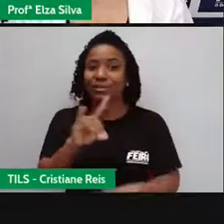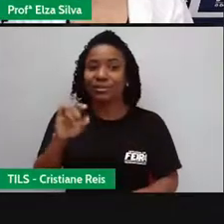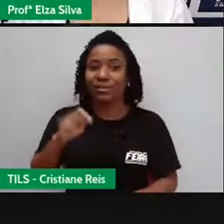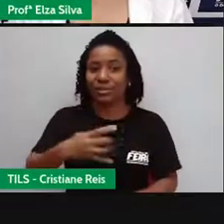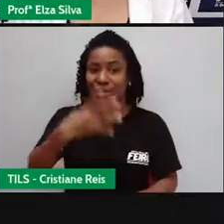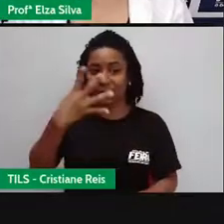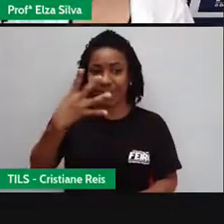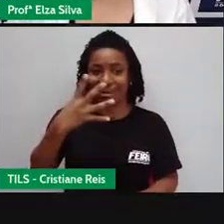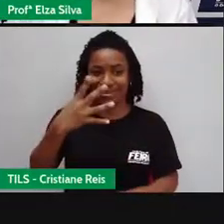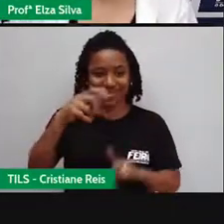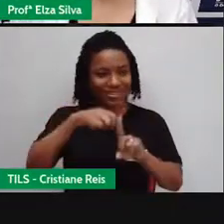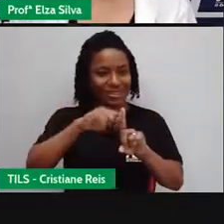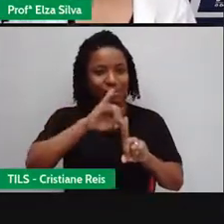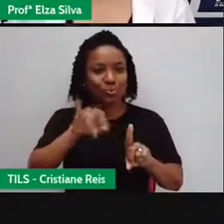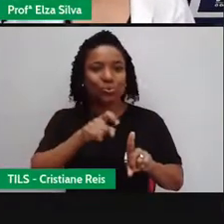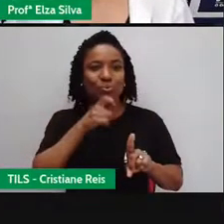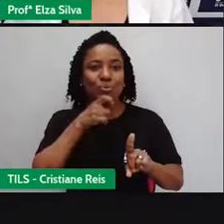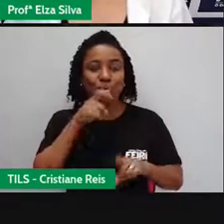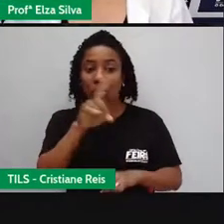da independência.